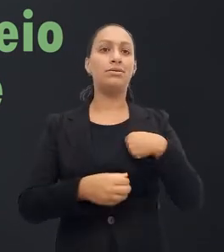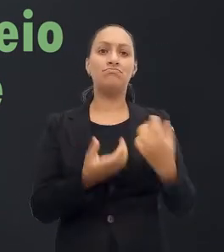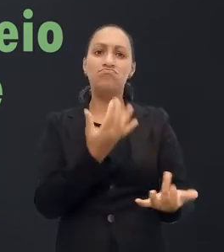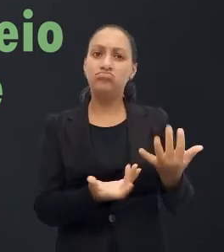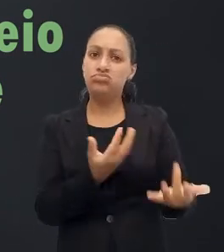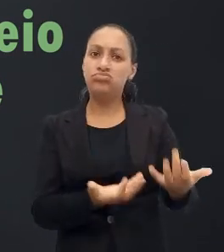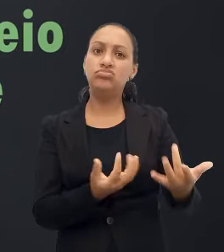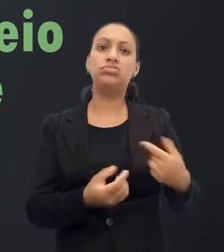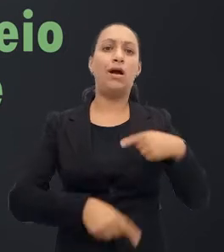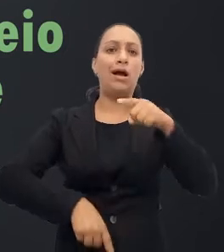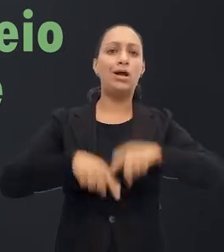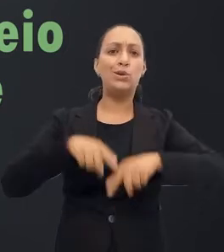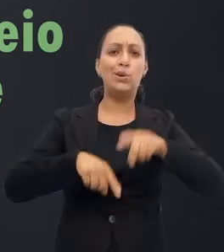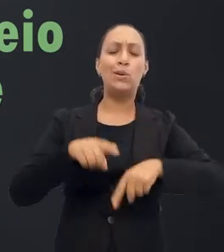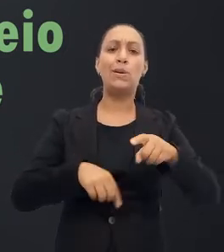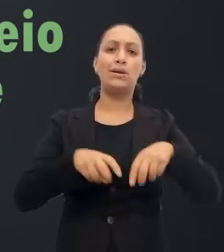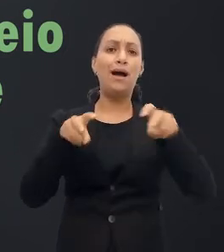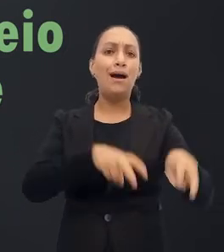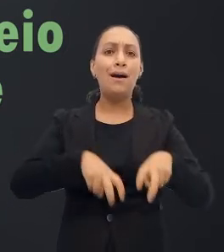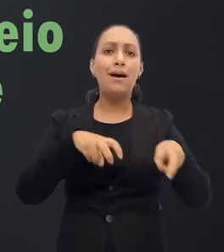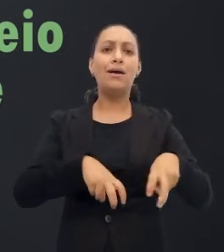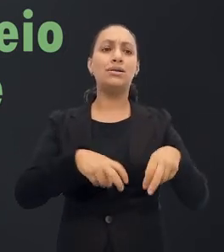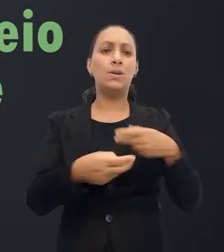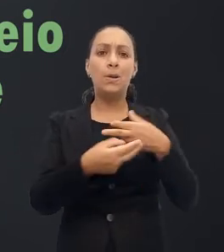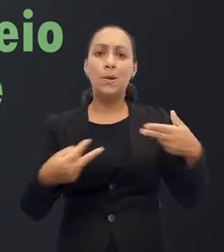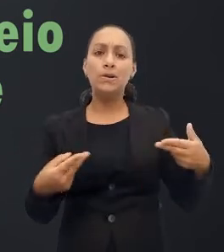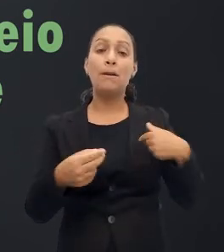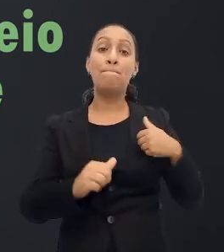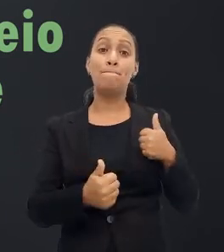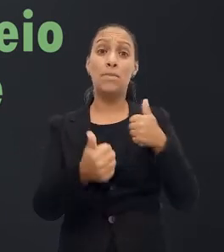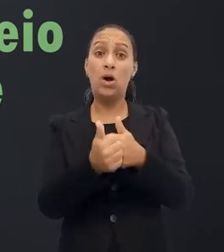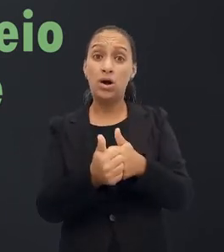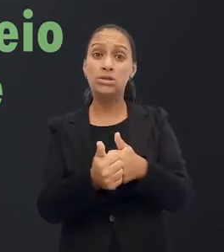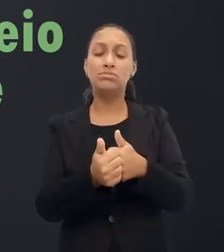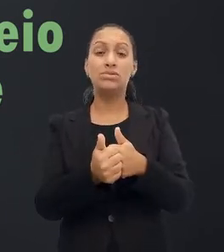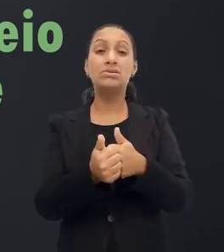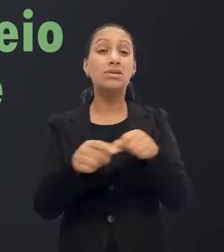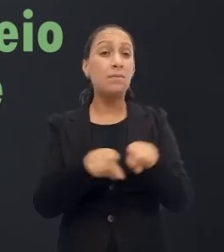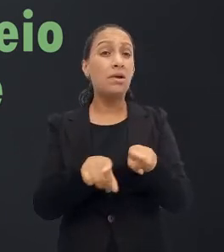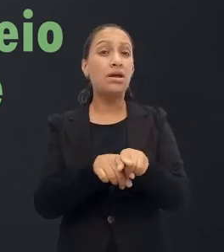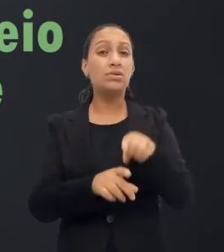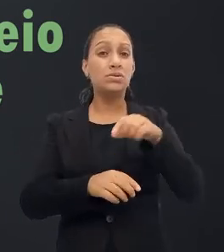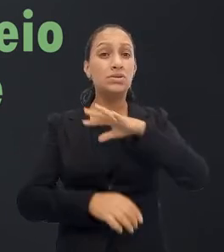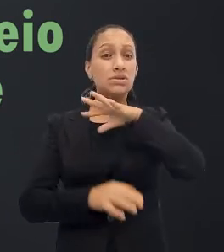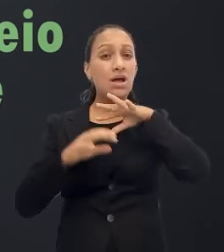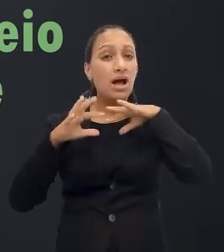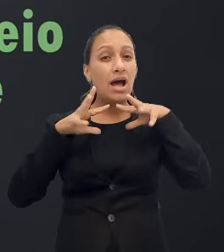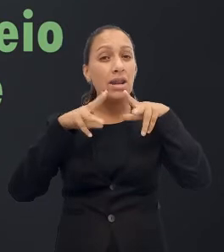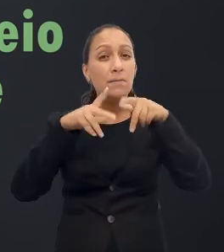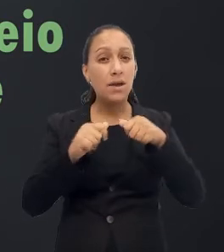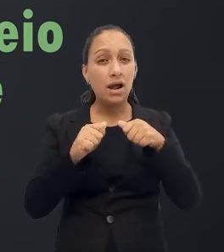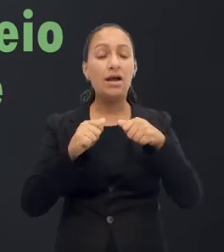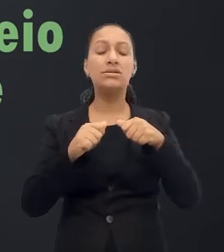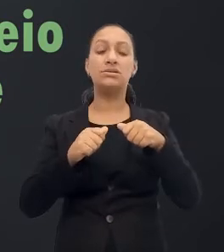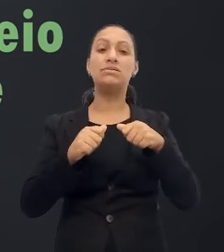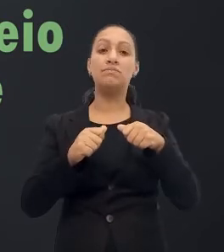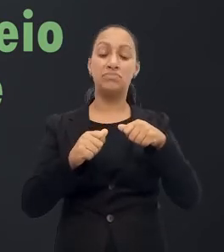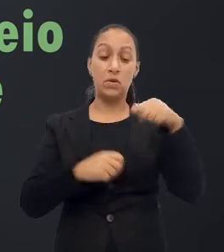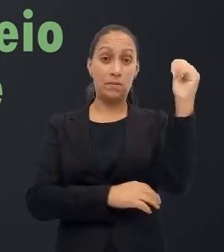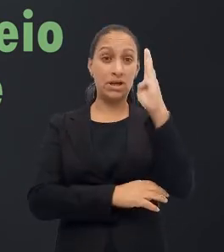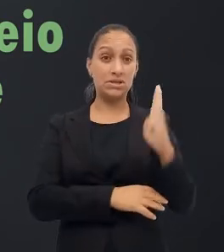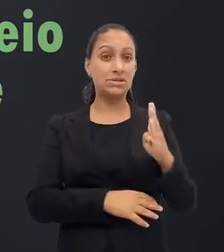queimadas, atividade agrícola, pecuária, e estamos mais próximos dos animais silvestres. Então, o Brasil tem uma grande biodiversidade